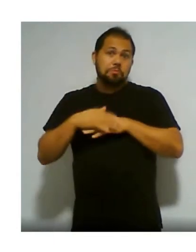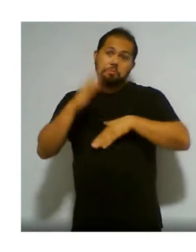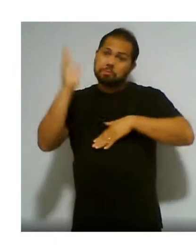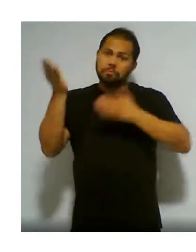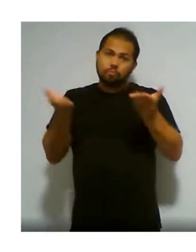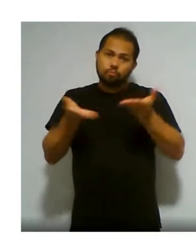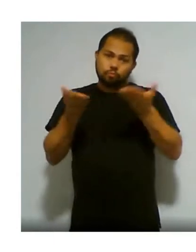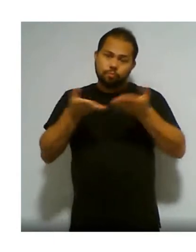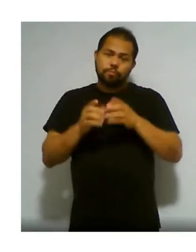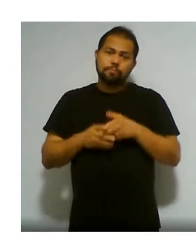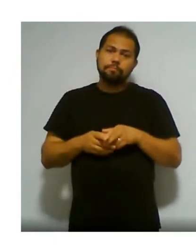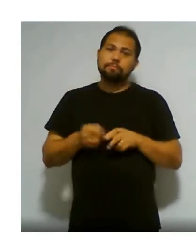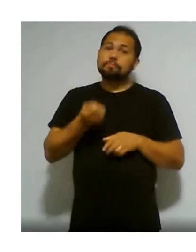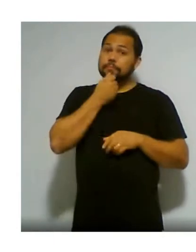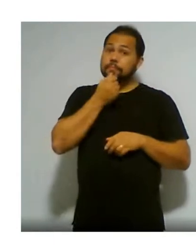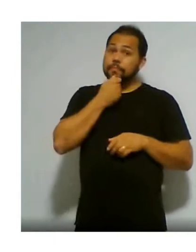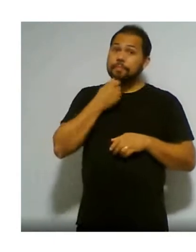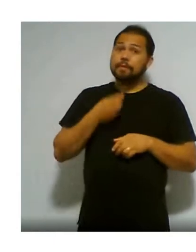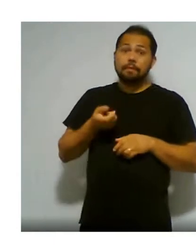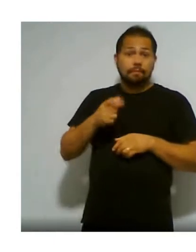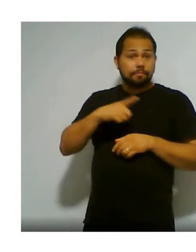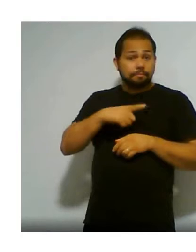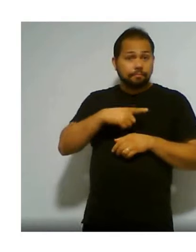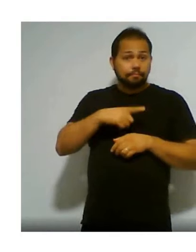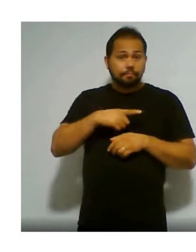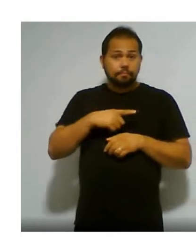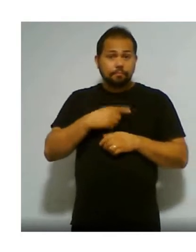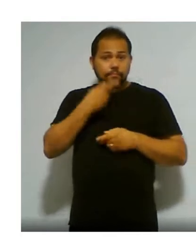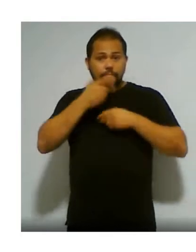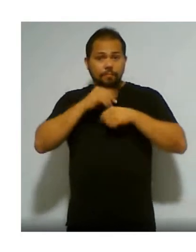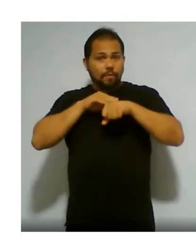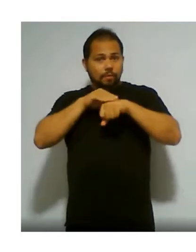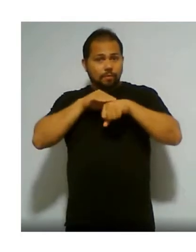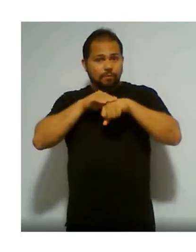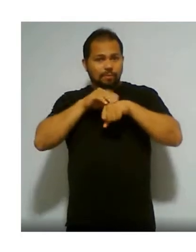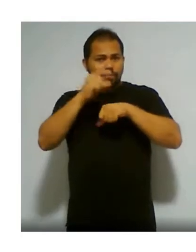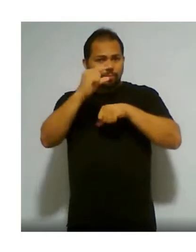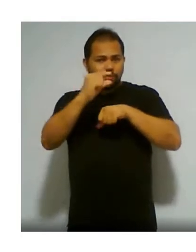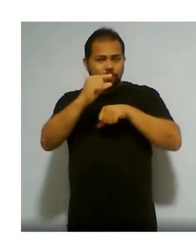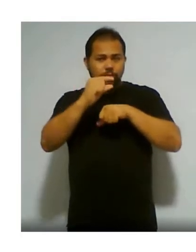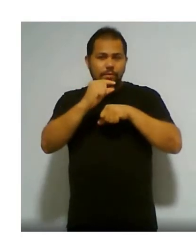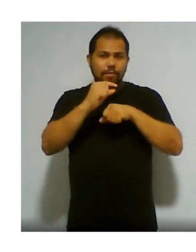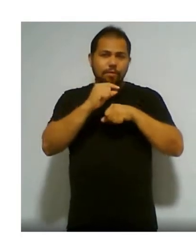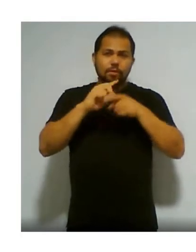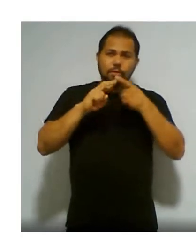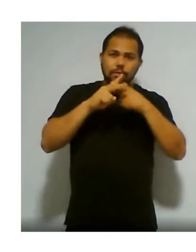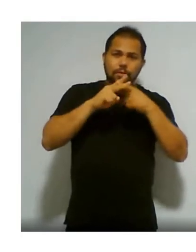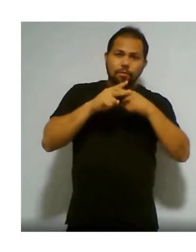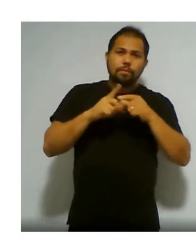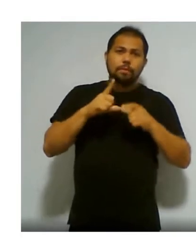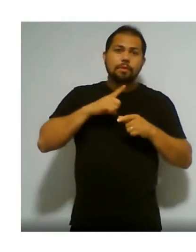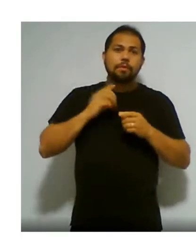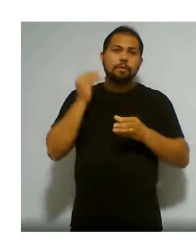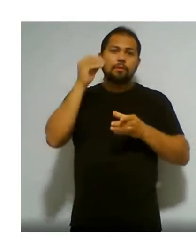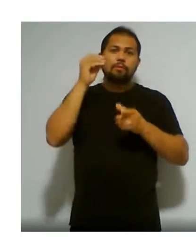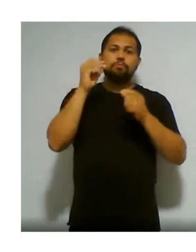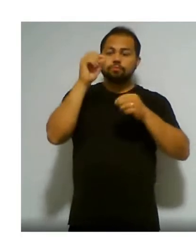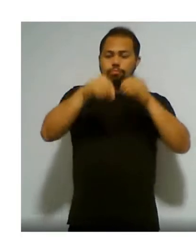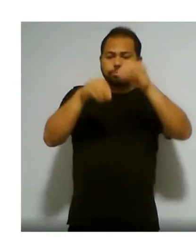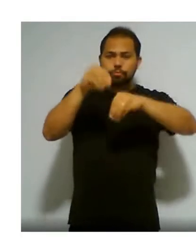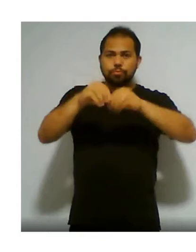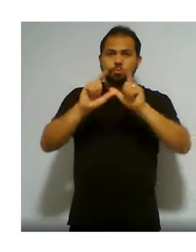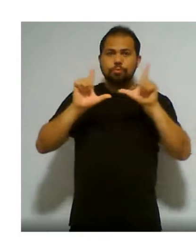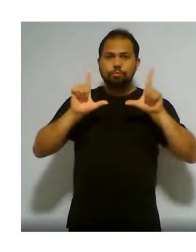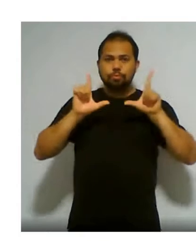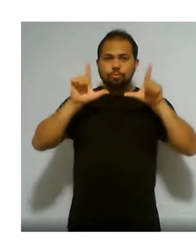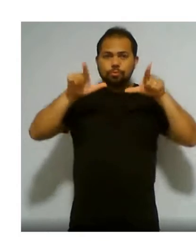Ainda levando em conta aí, falando aí um pouquinho dos componentes da placa-mãe, tem uma parte na placa-mãe que a gente